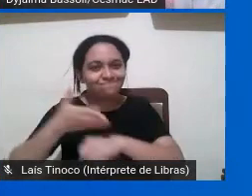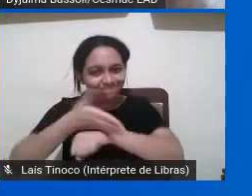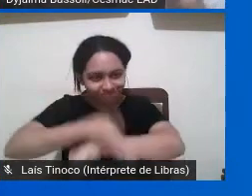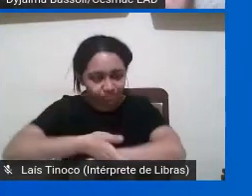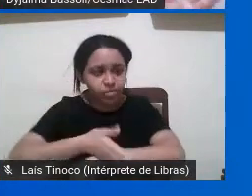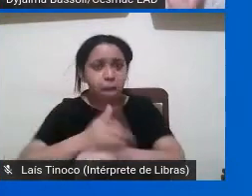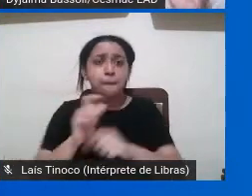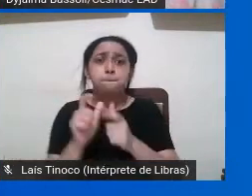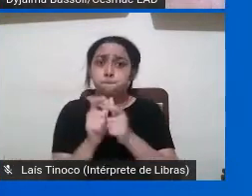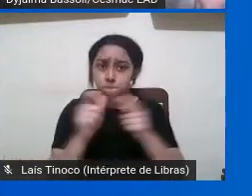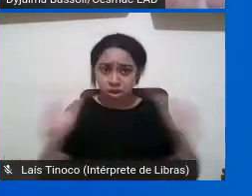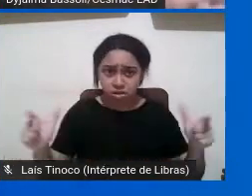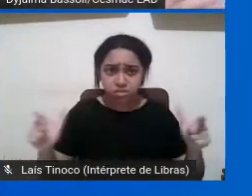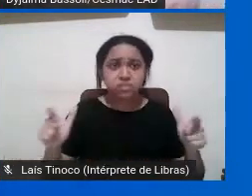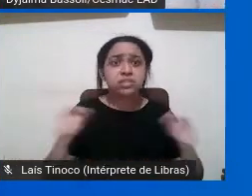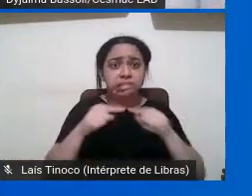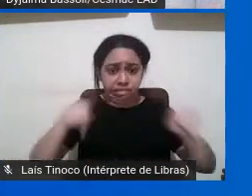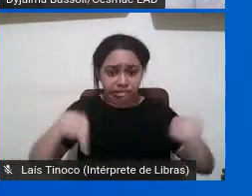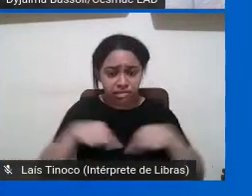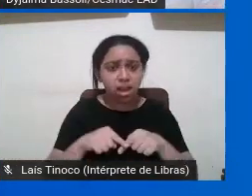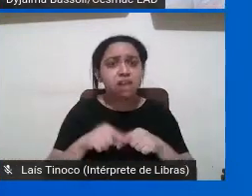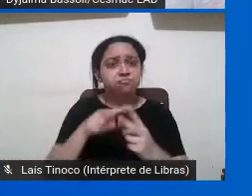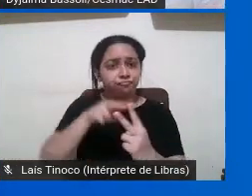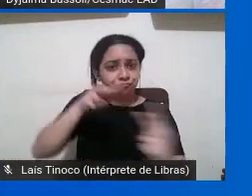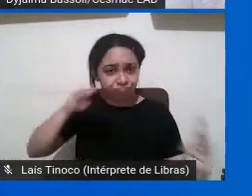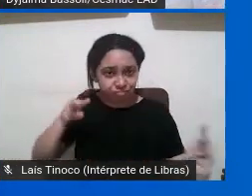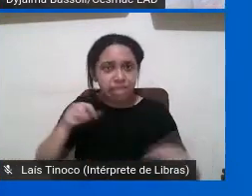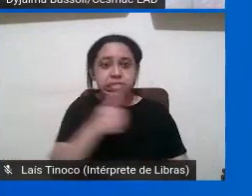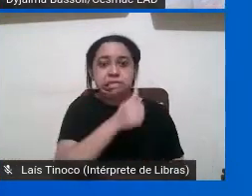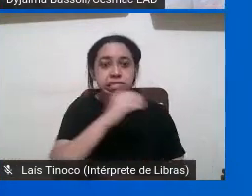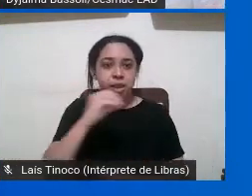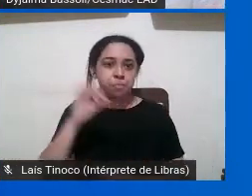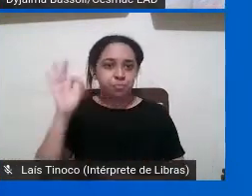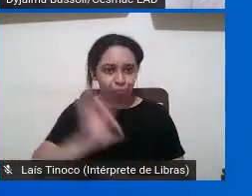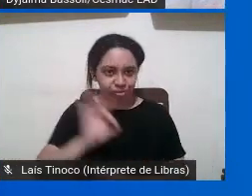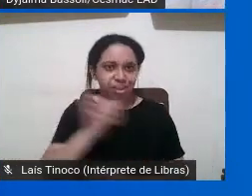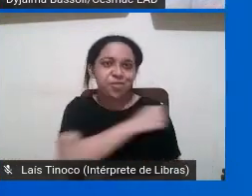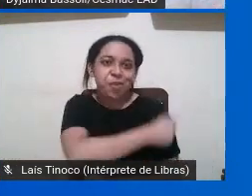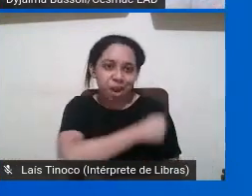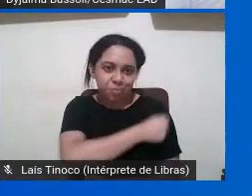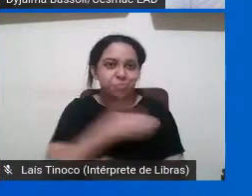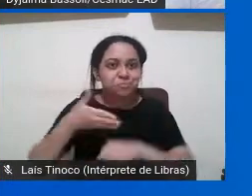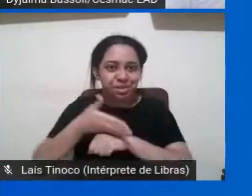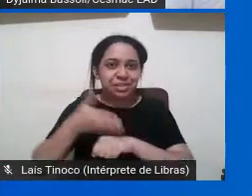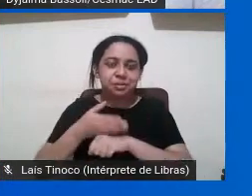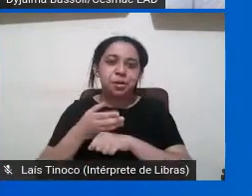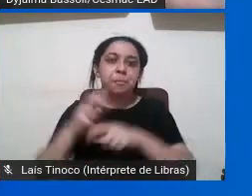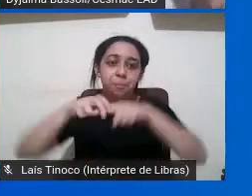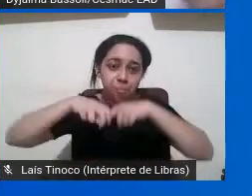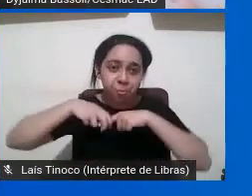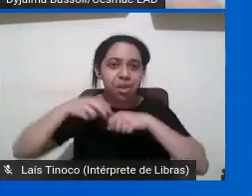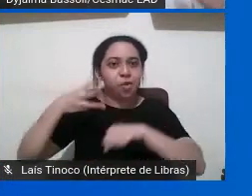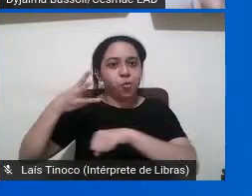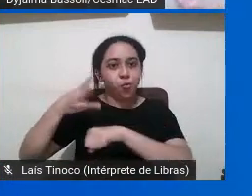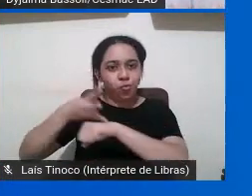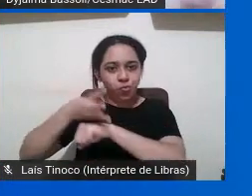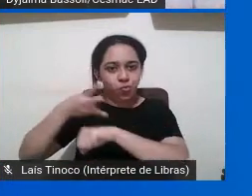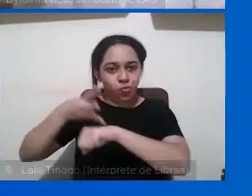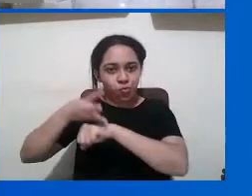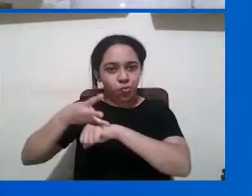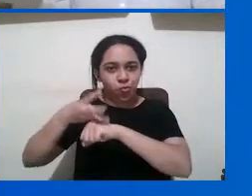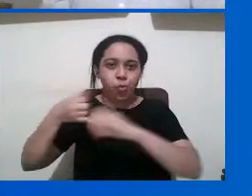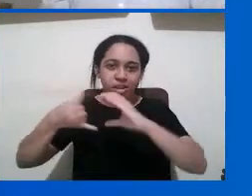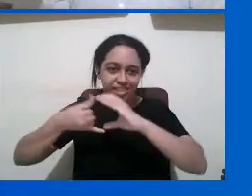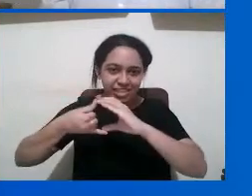virtuais tem 100% dos alunos nos grupos de WhatsApp então é fácil a gente utilizar esse recurso para